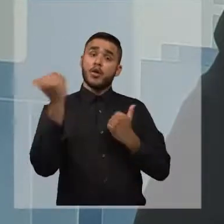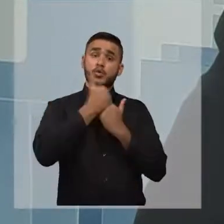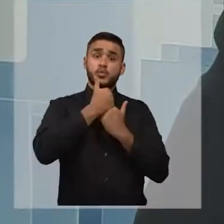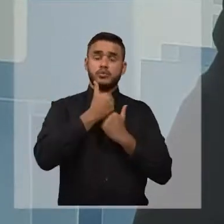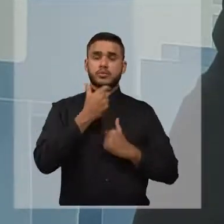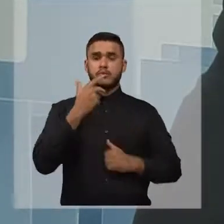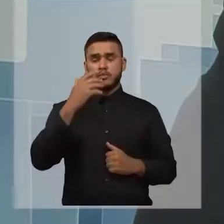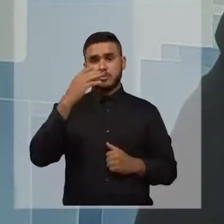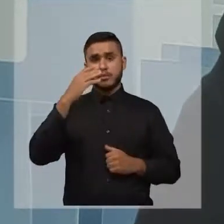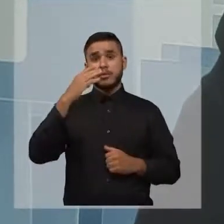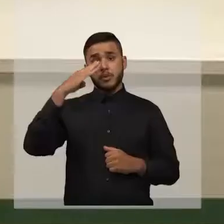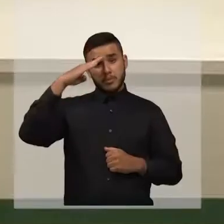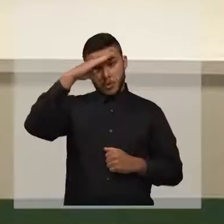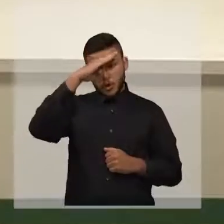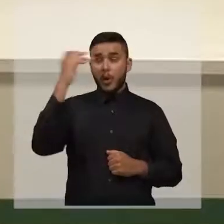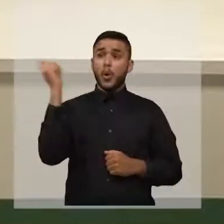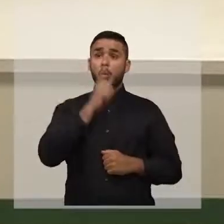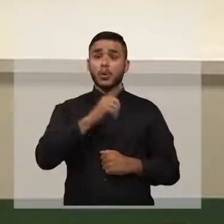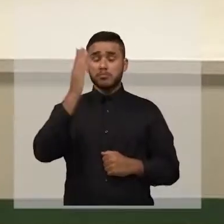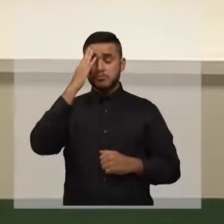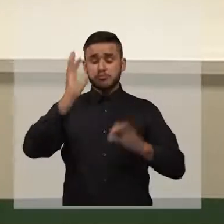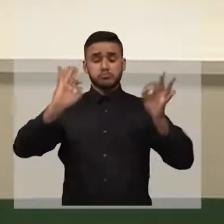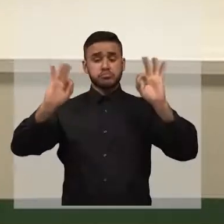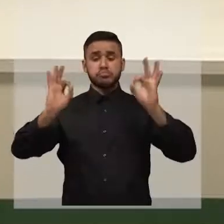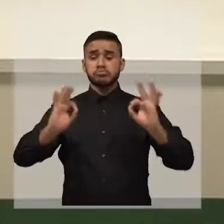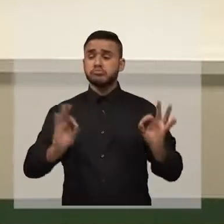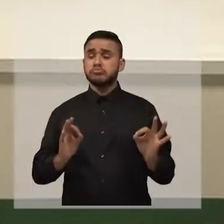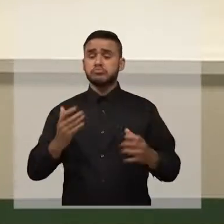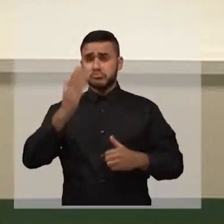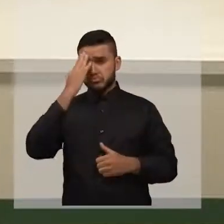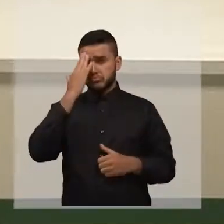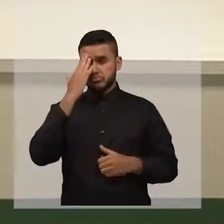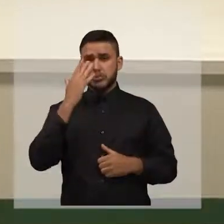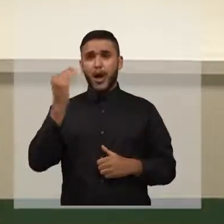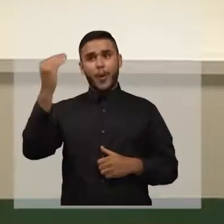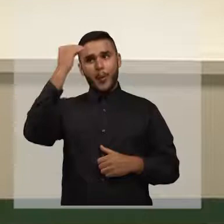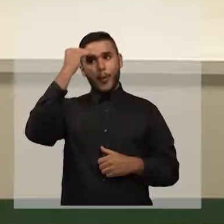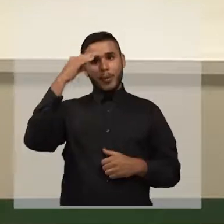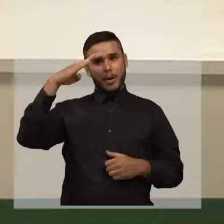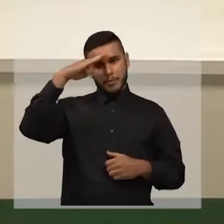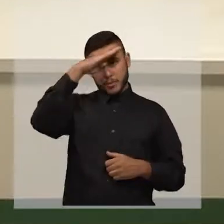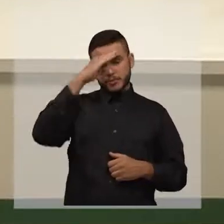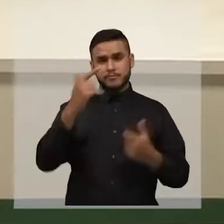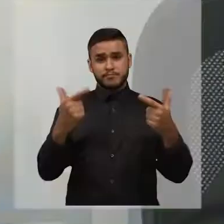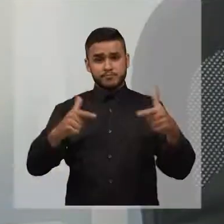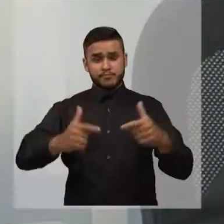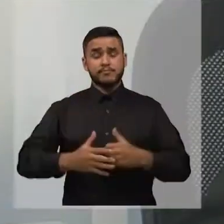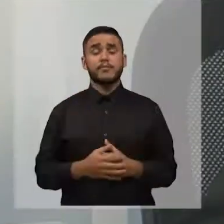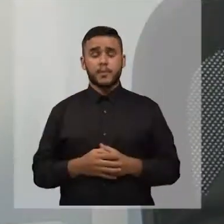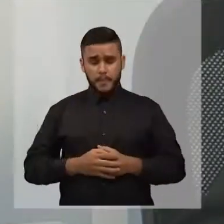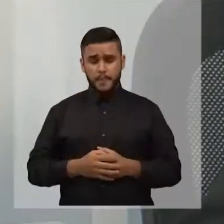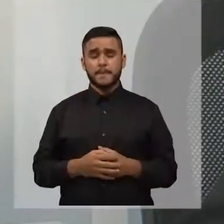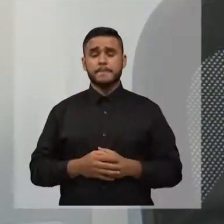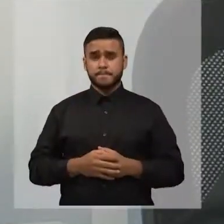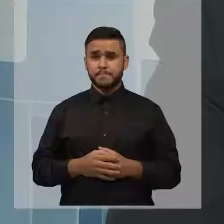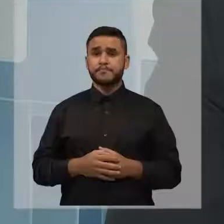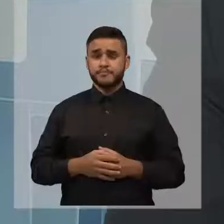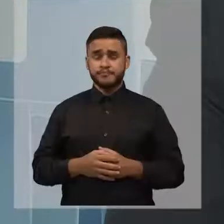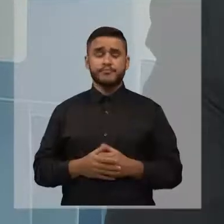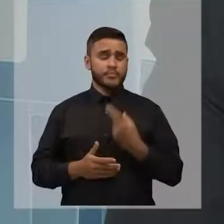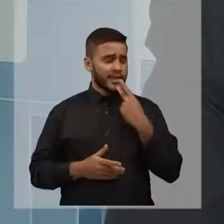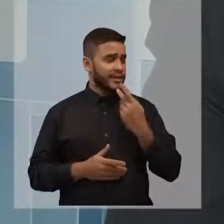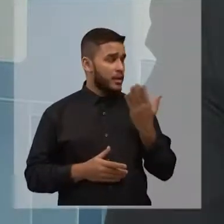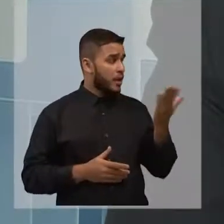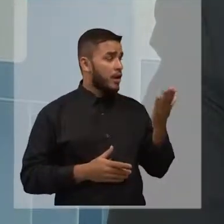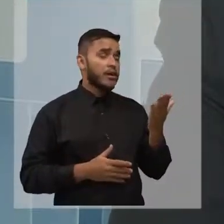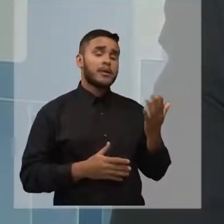esse fogo já estaria... Com certeza encerrado. Já teria apagado esse fogo. ficou muito latente. É por isso que é aquilo que eu disse aqui,